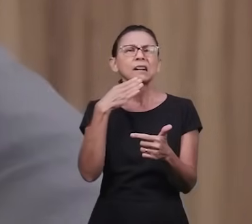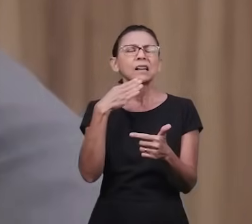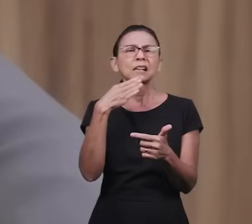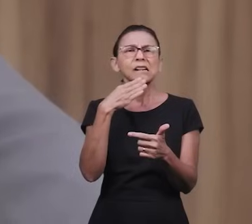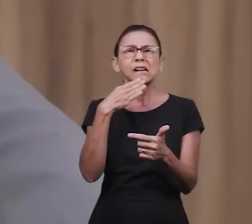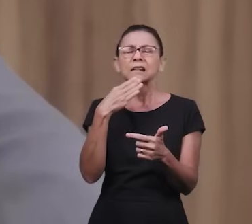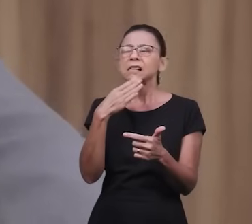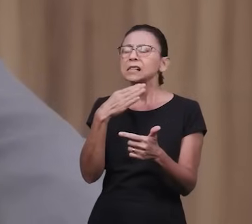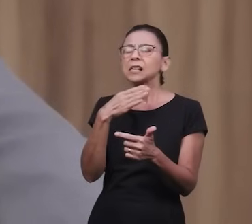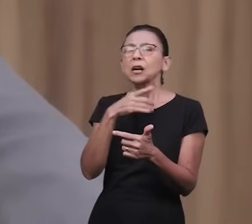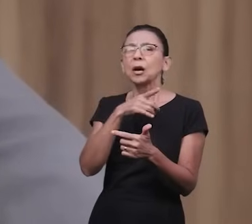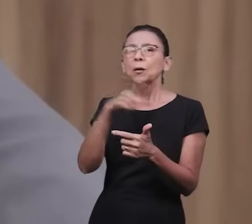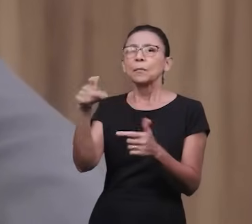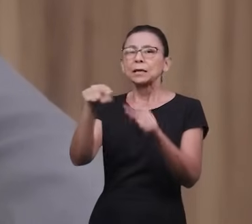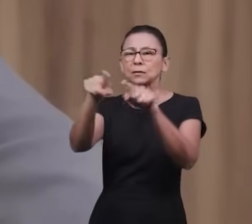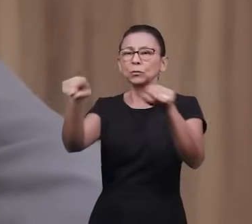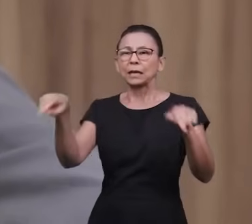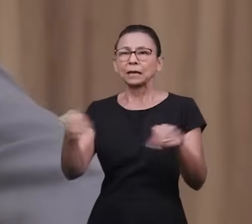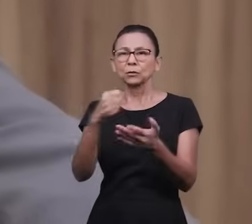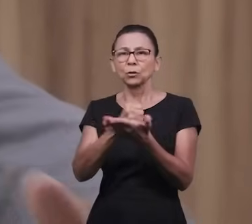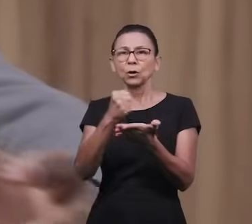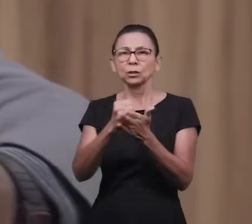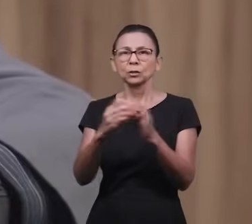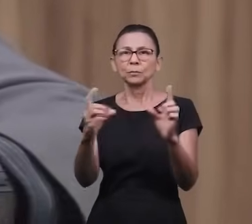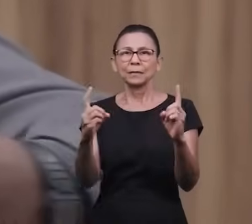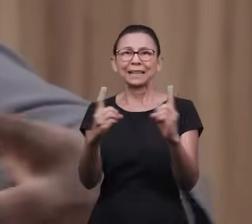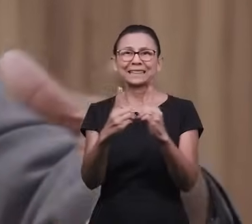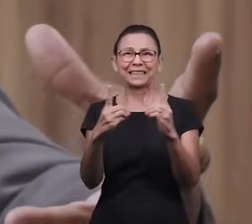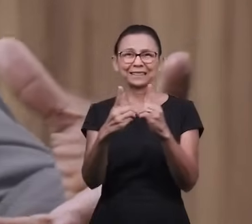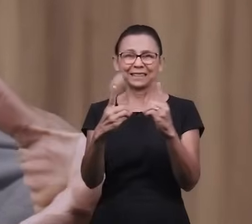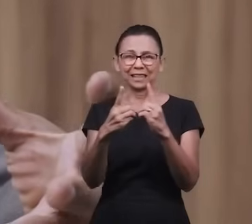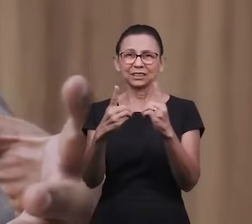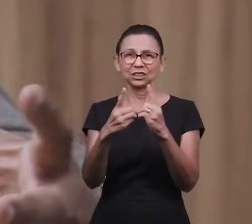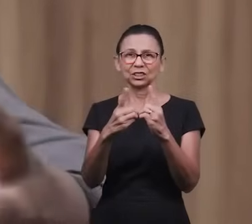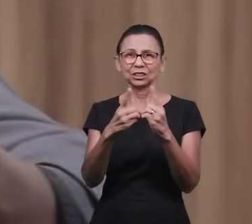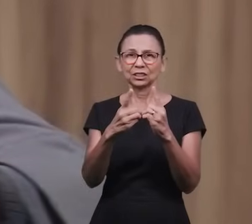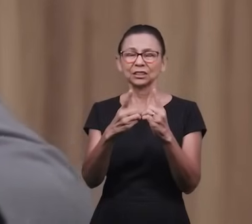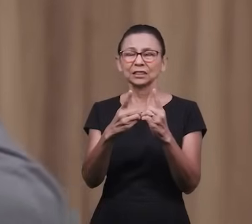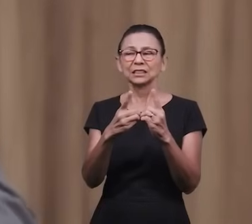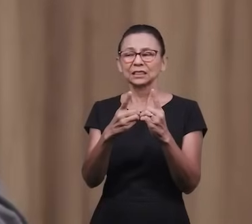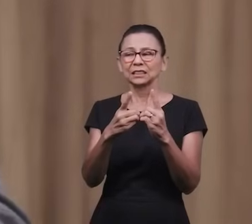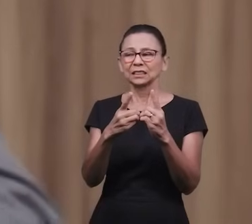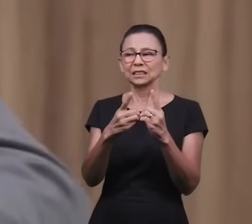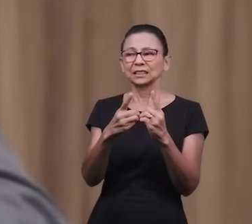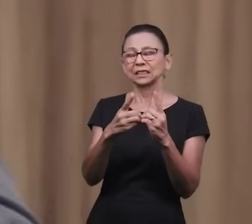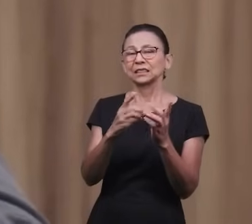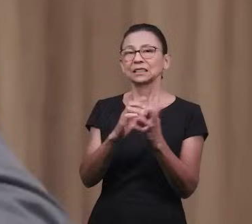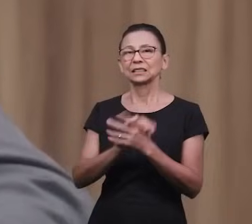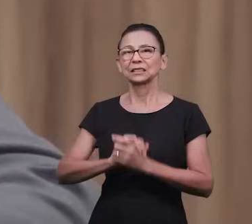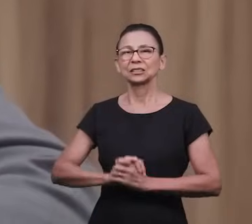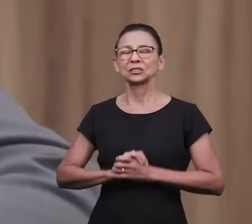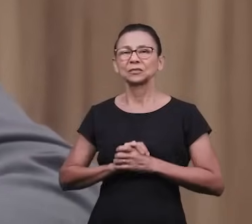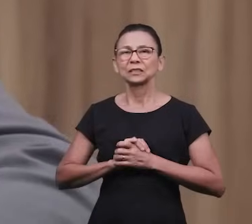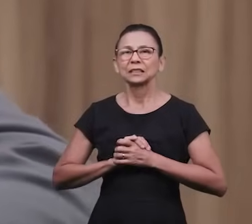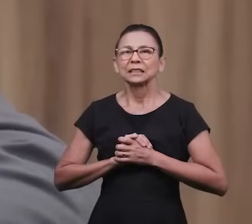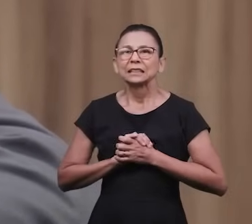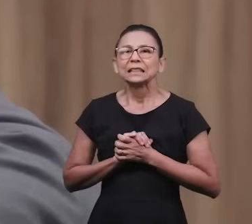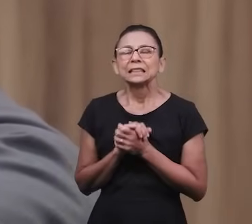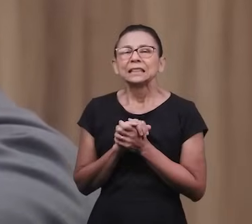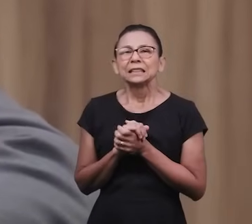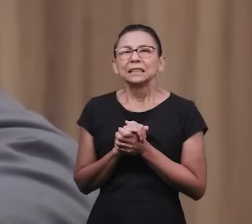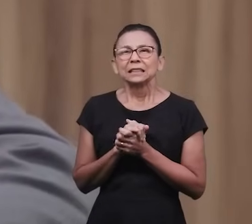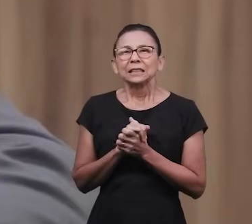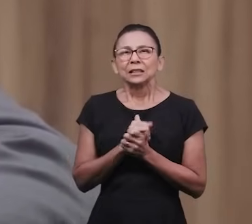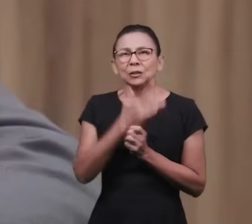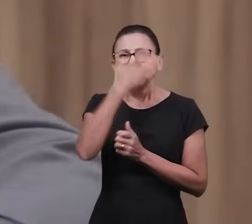do cartório, e nós temos, a cidade é pequena, nós temos, assim, notícia de que ele é, assim,